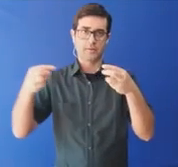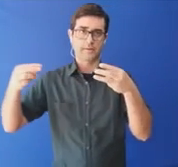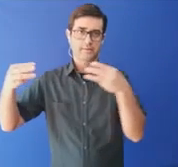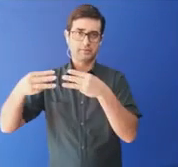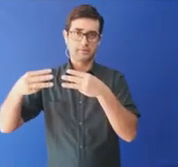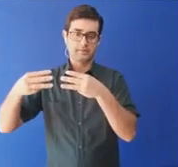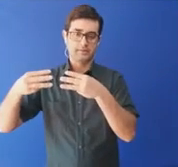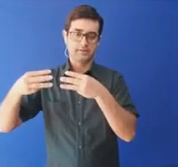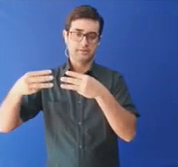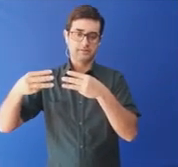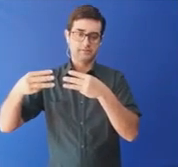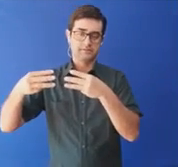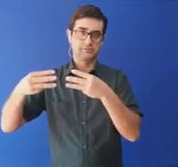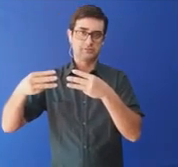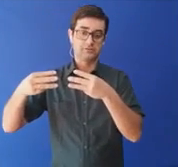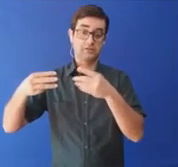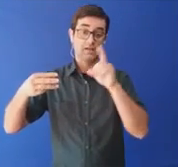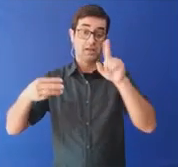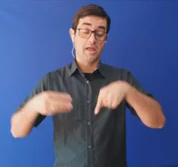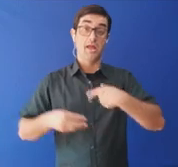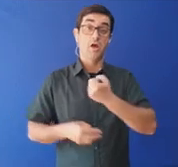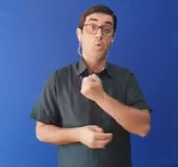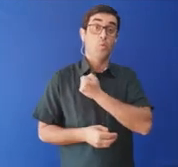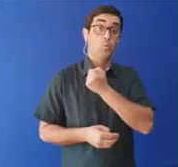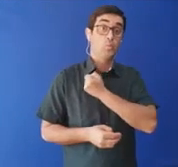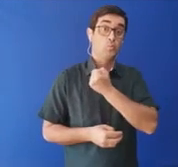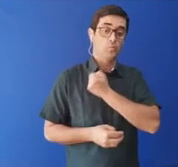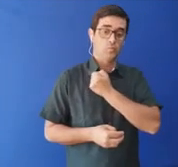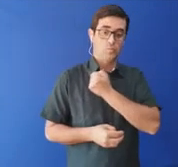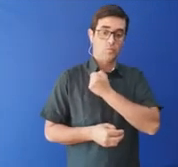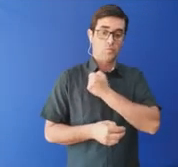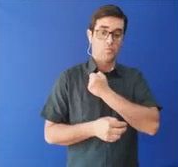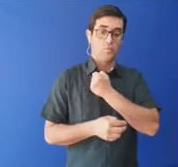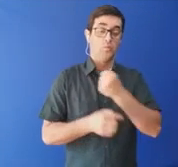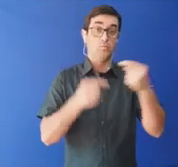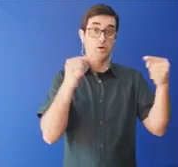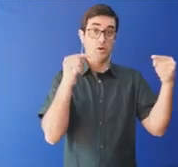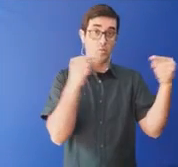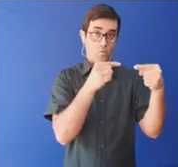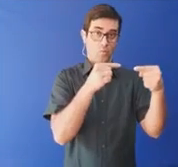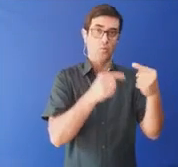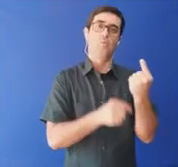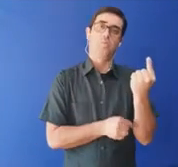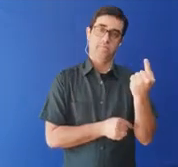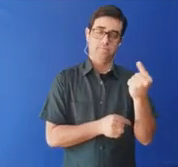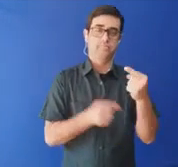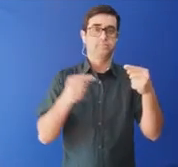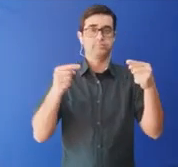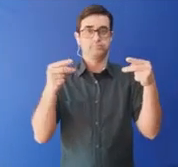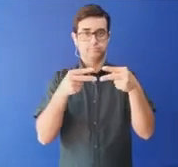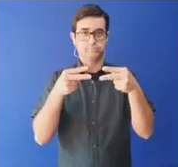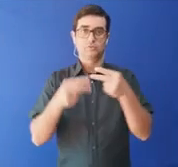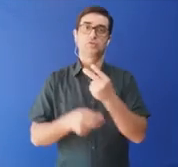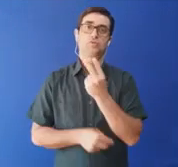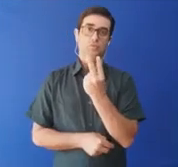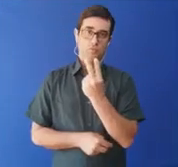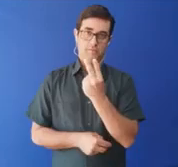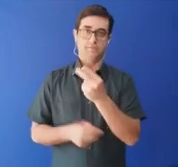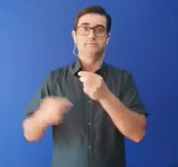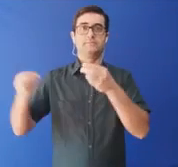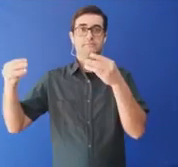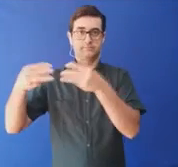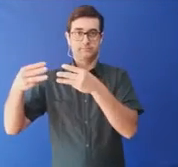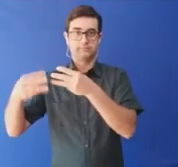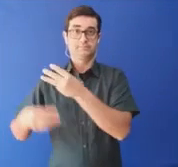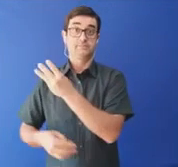simples, uma dupla e uma tripla. A ordem de ligação é o número de ligações que estão ocorrendo. Isso aqui é de ordem 1,